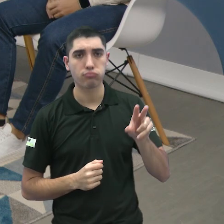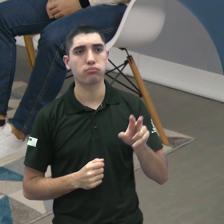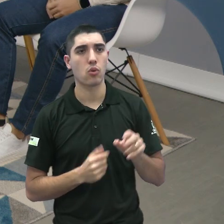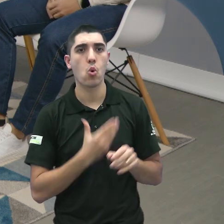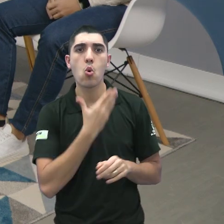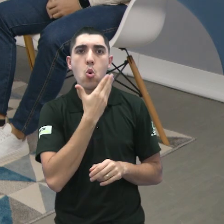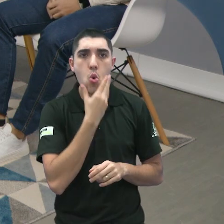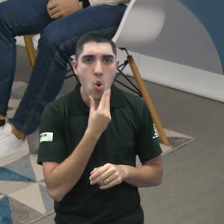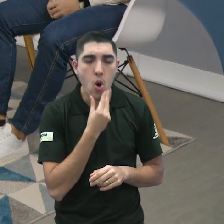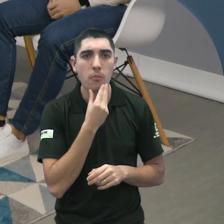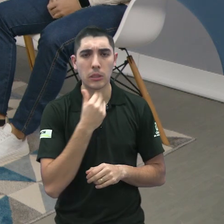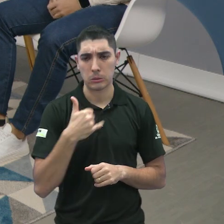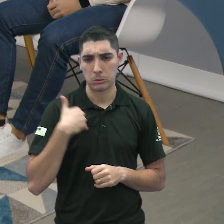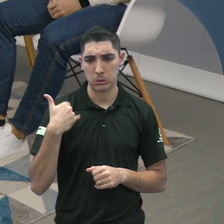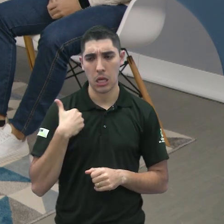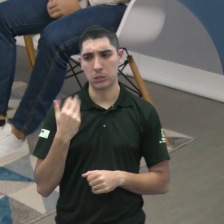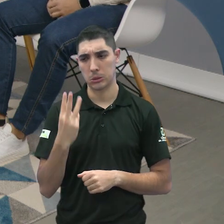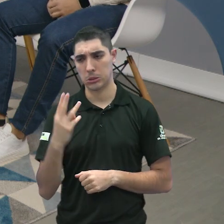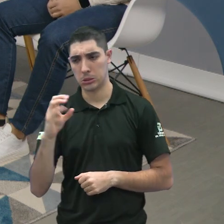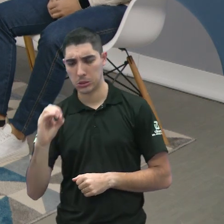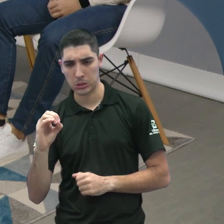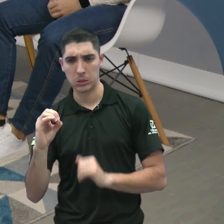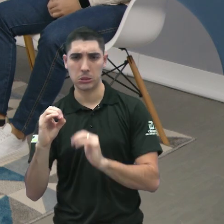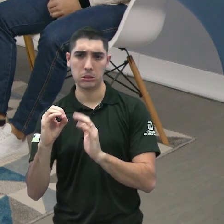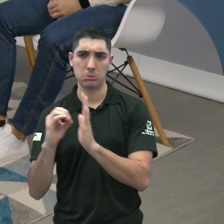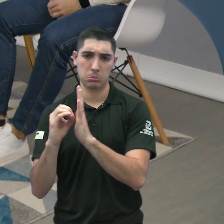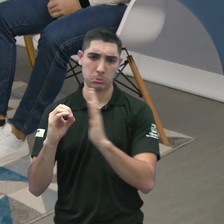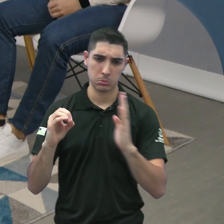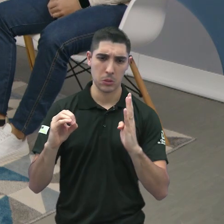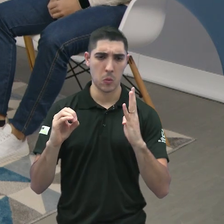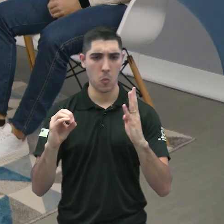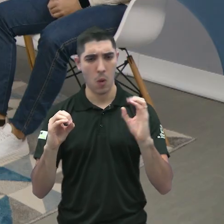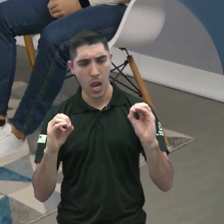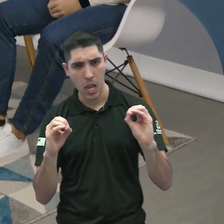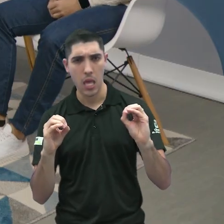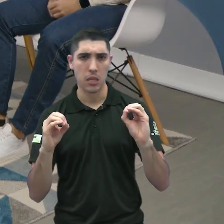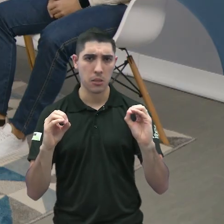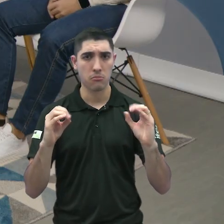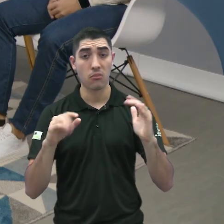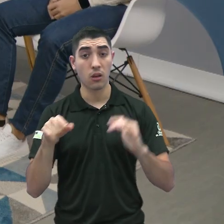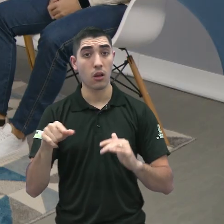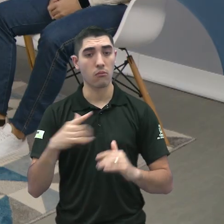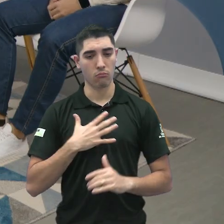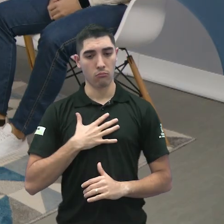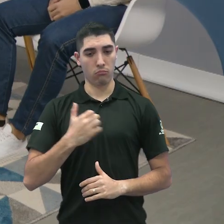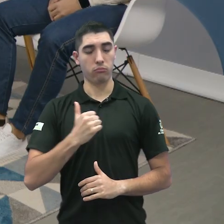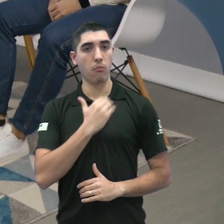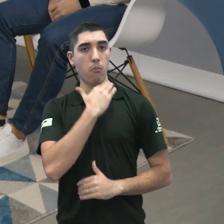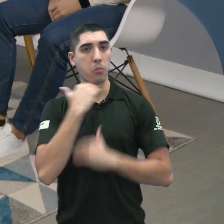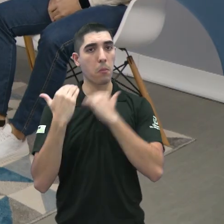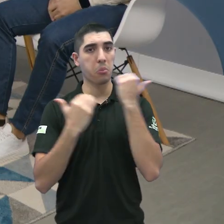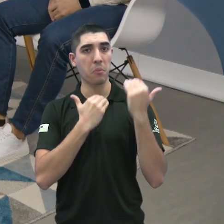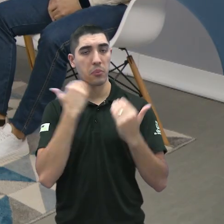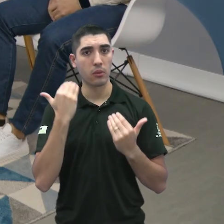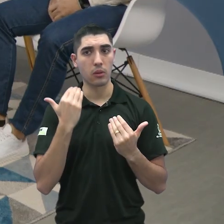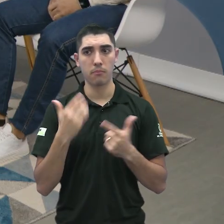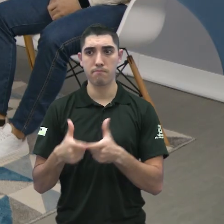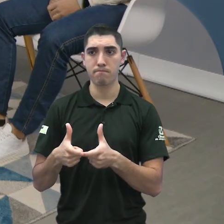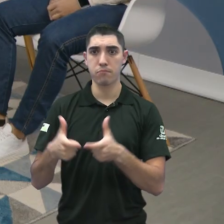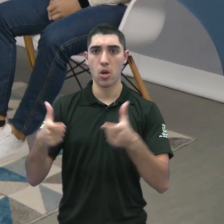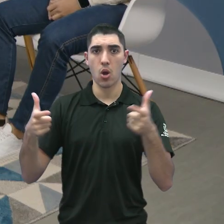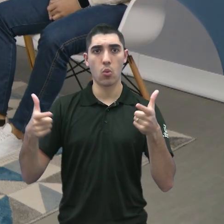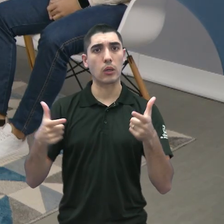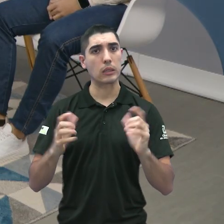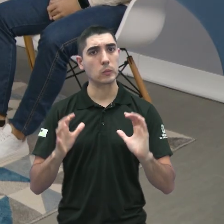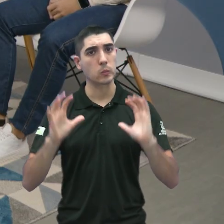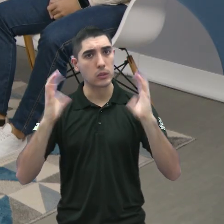de homens na faixa etária dos 30 e poucos, 40 e poucos anos que acabam tirando suas vidas também é